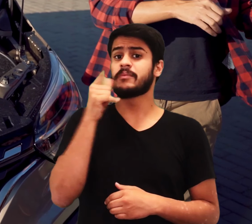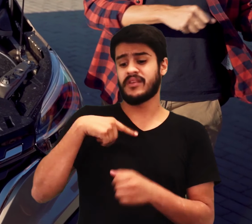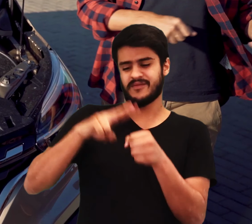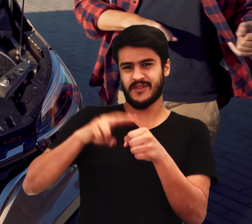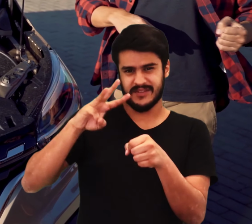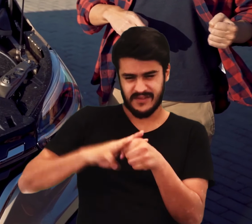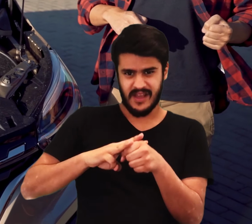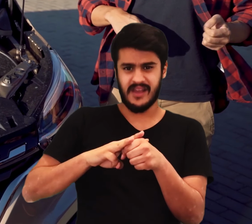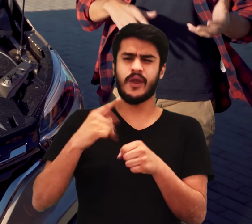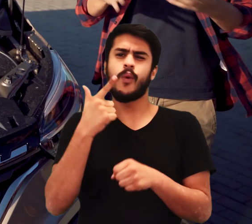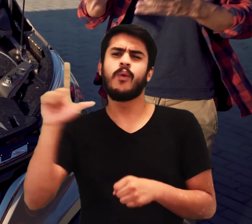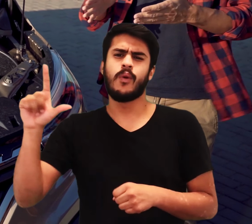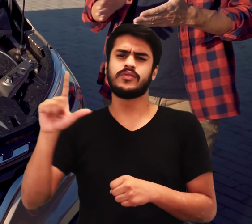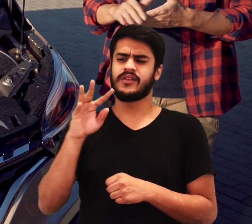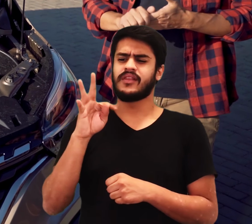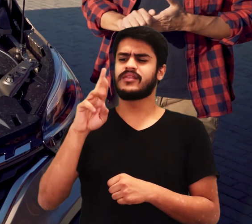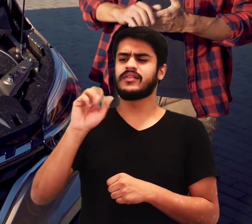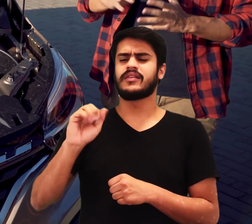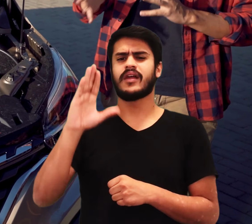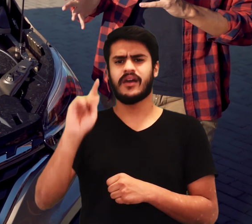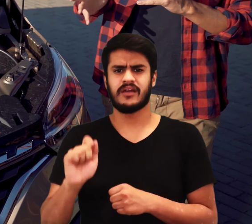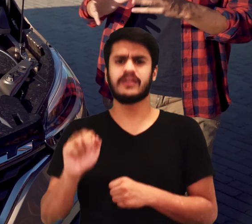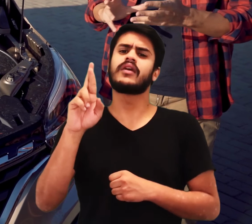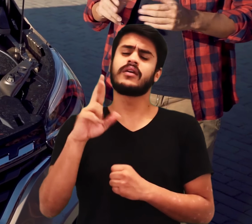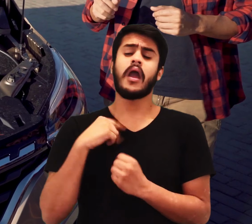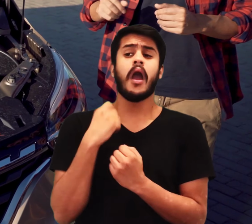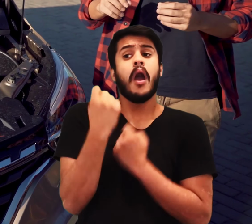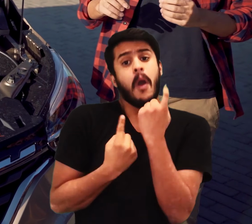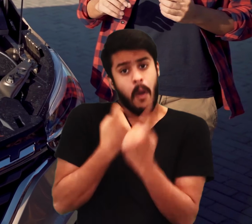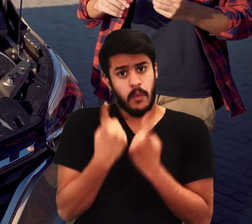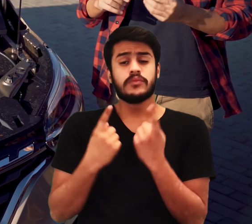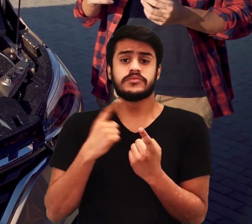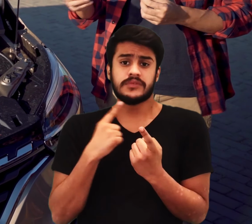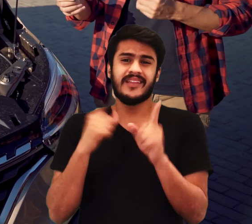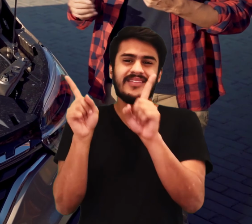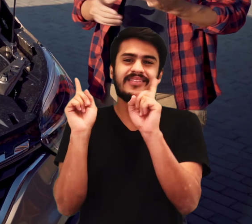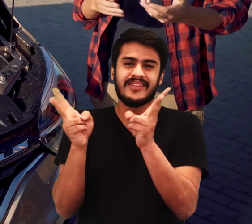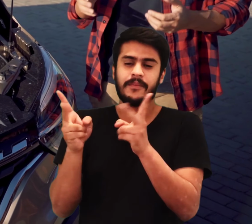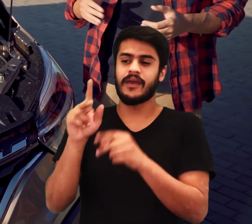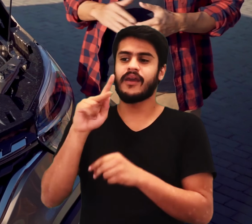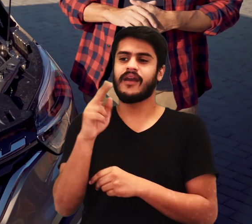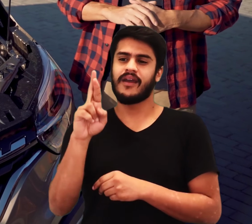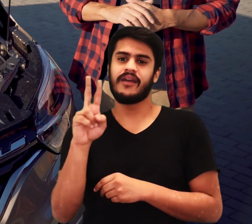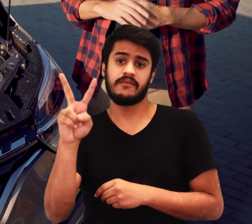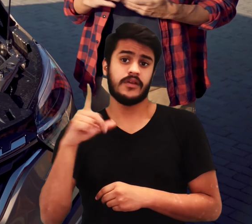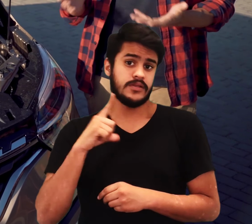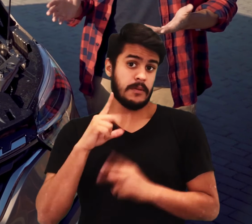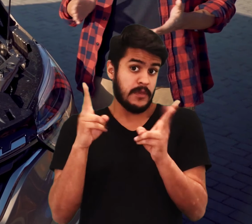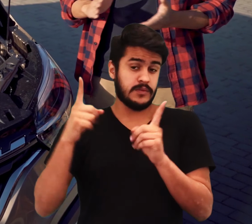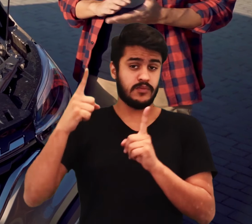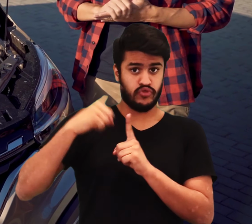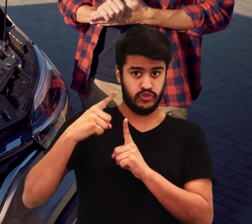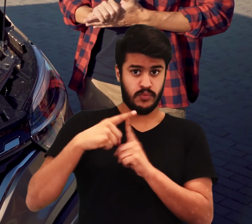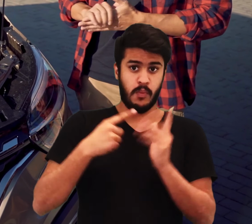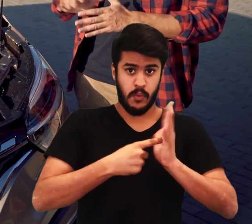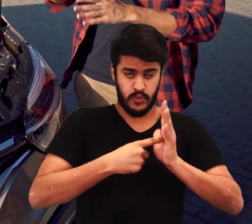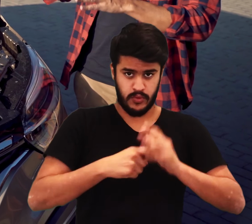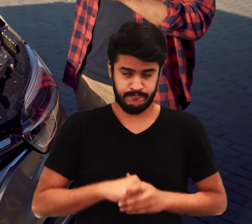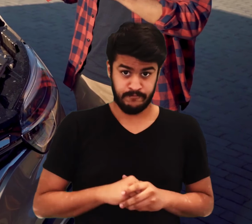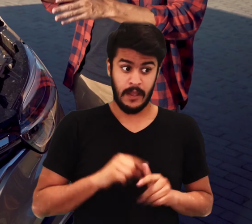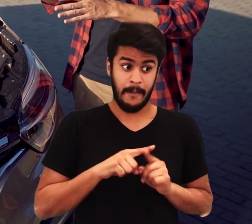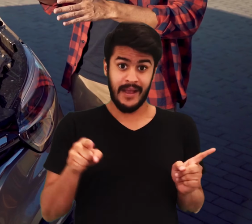referência, a gente tem o Tracker da Chevrolet e, em menor escala, uma participação com, por exemplo, a da versão Touring do HR-V.